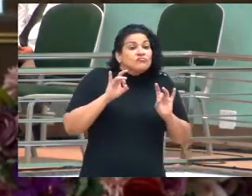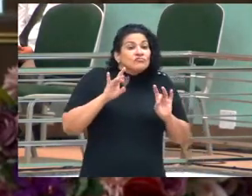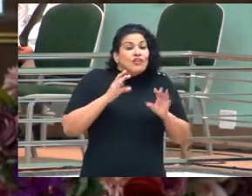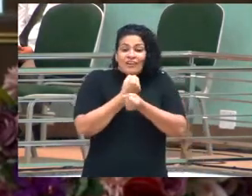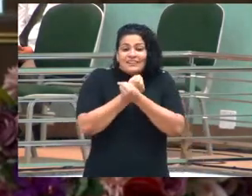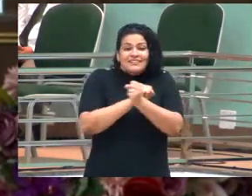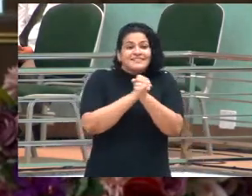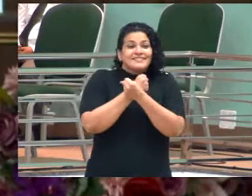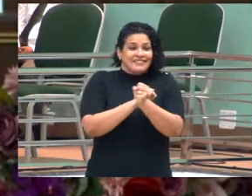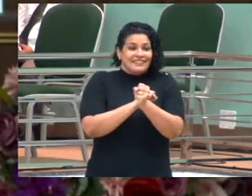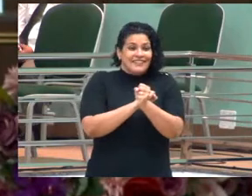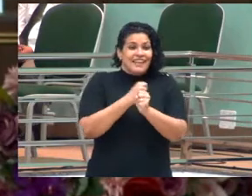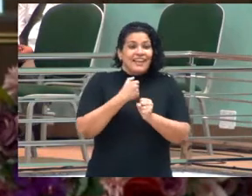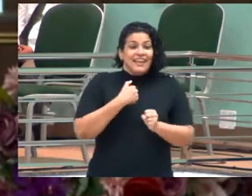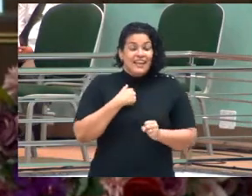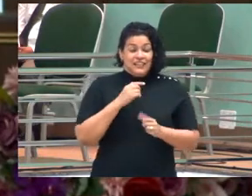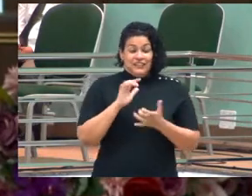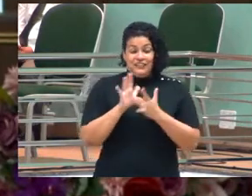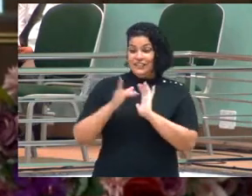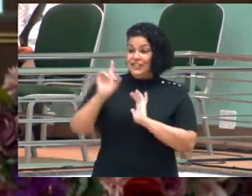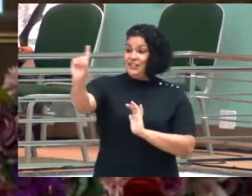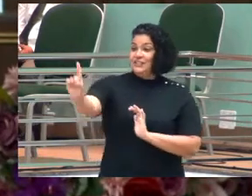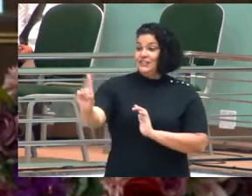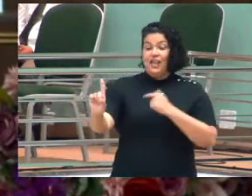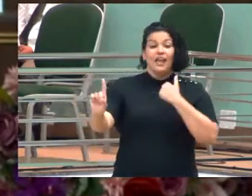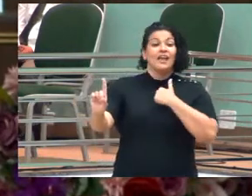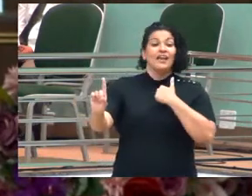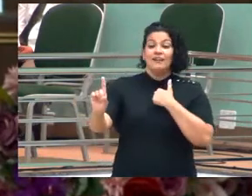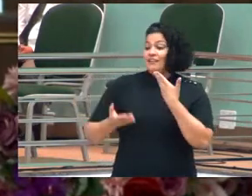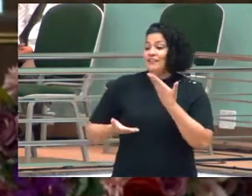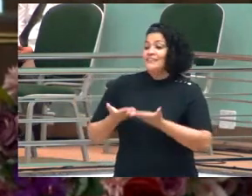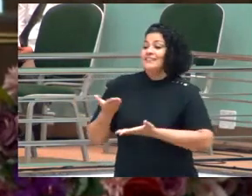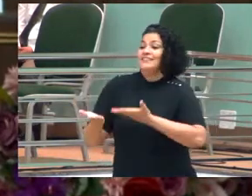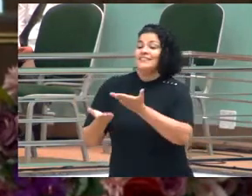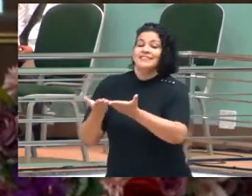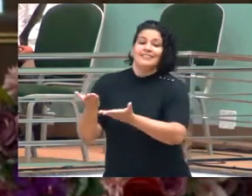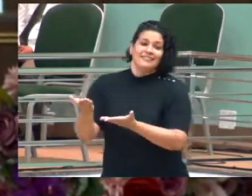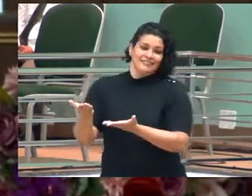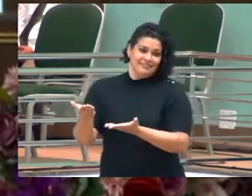dos pés do seu dono. Eu não era digno nem de fazer isso.